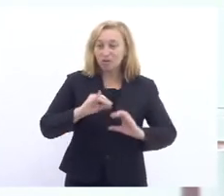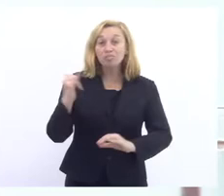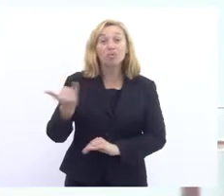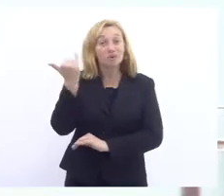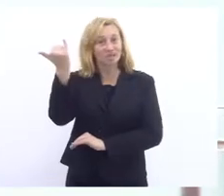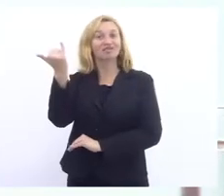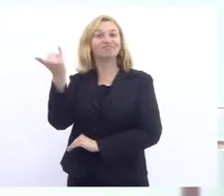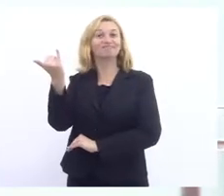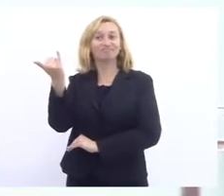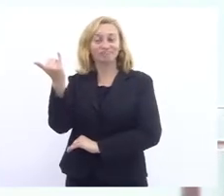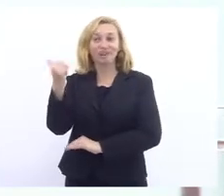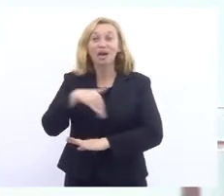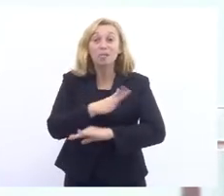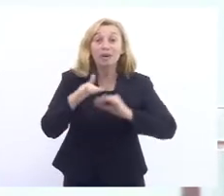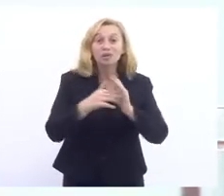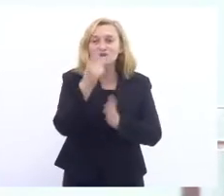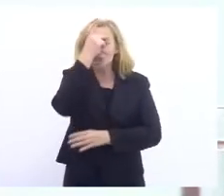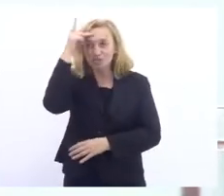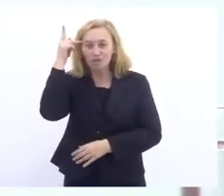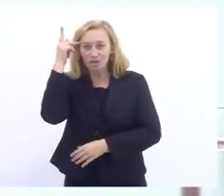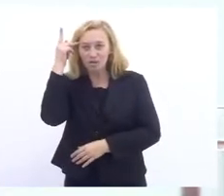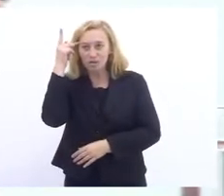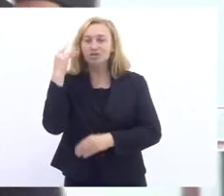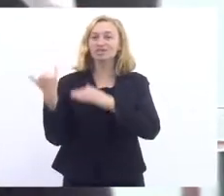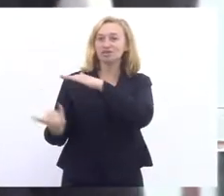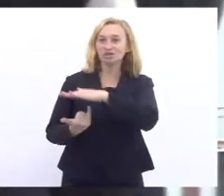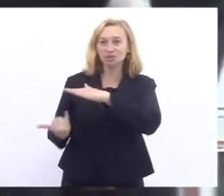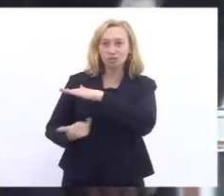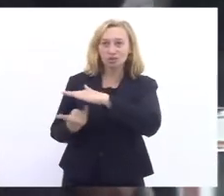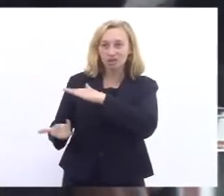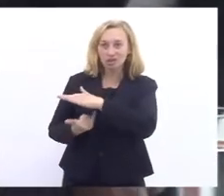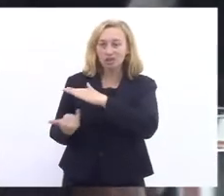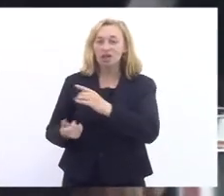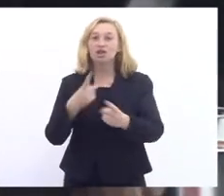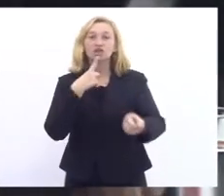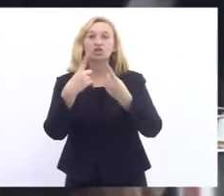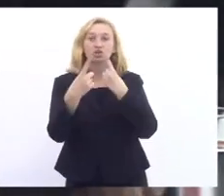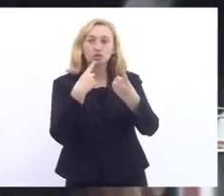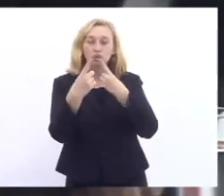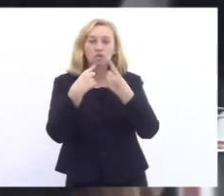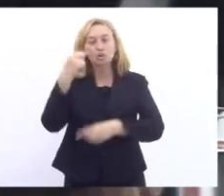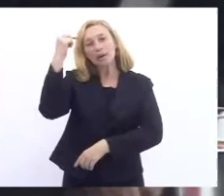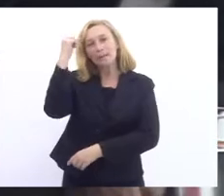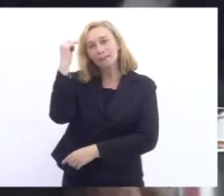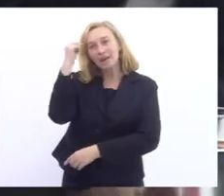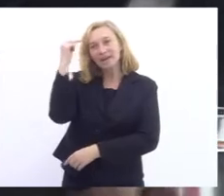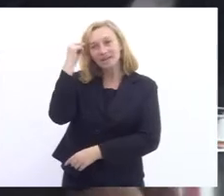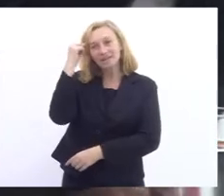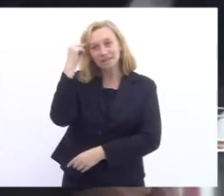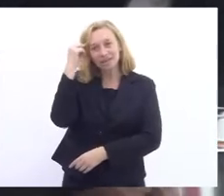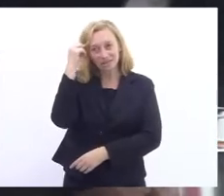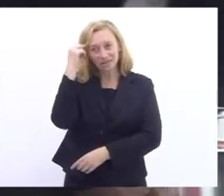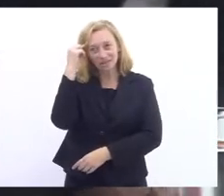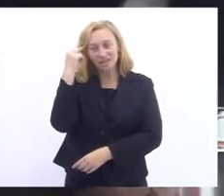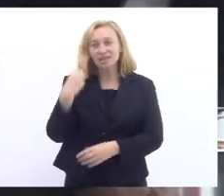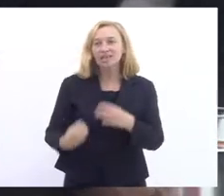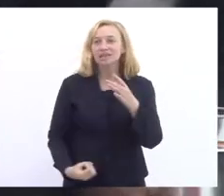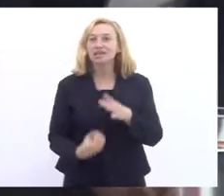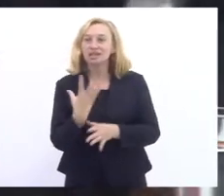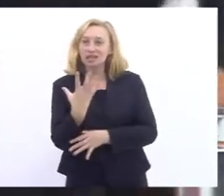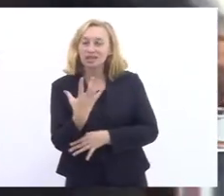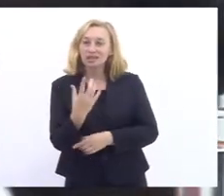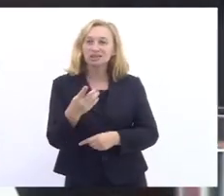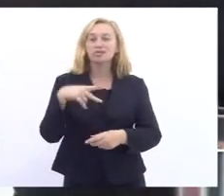indispensável para todas as pessoas e instituições que discutem pensam formulam enfim